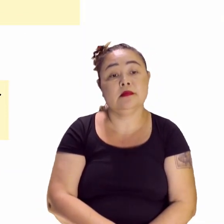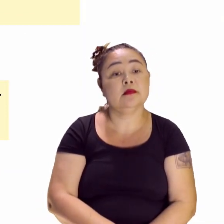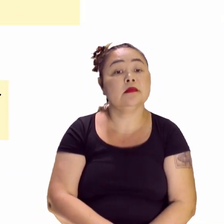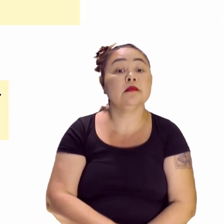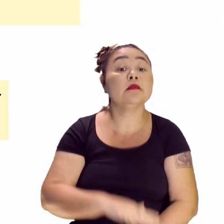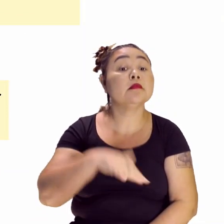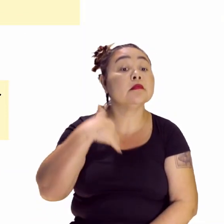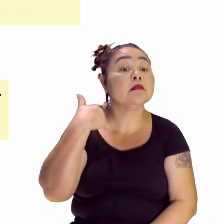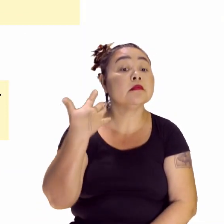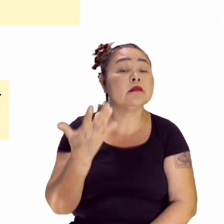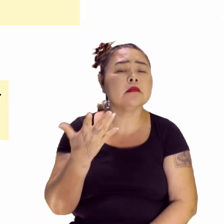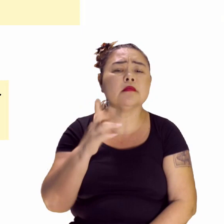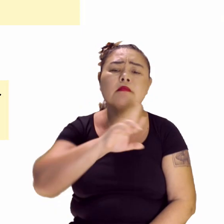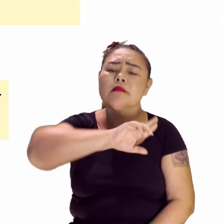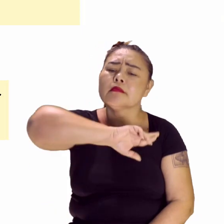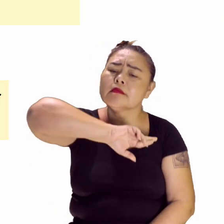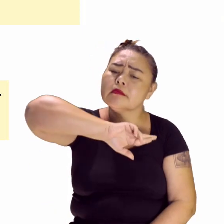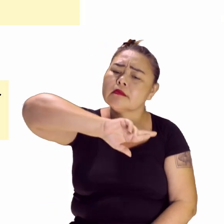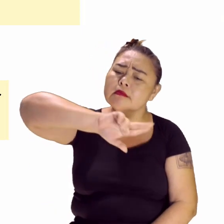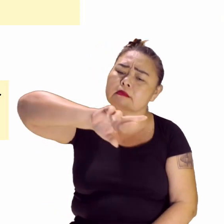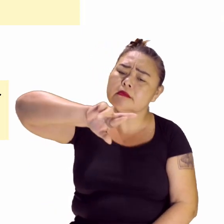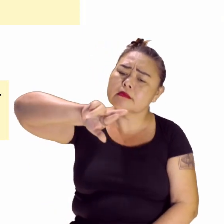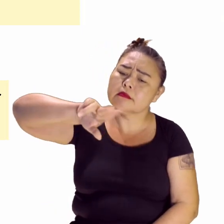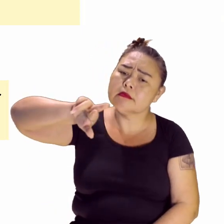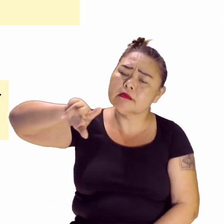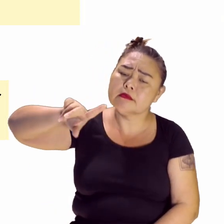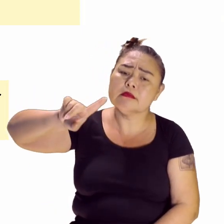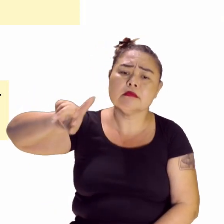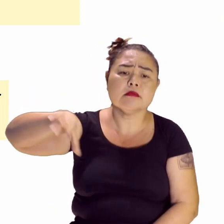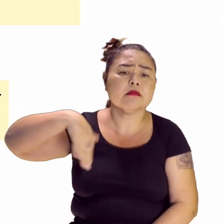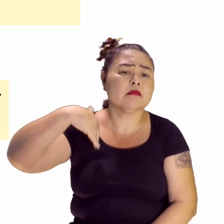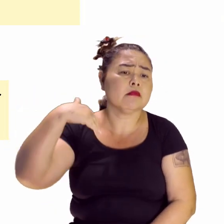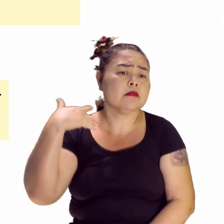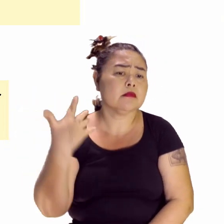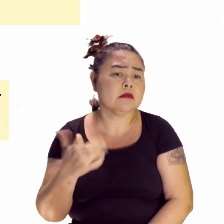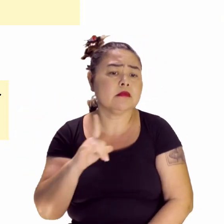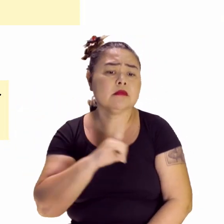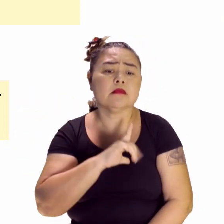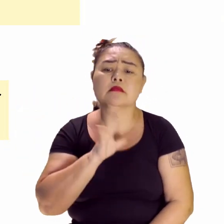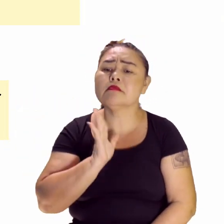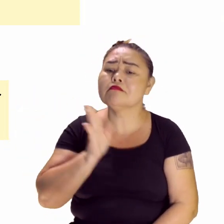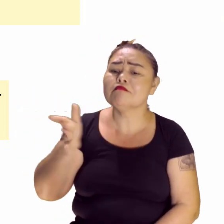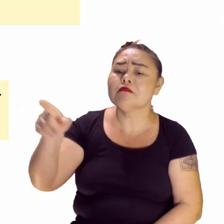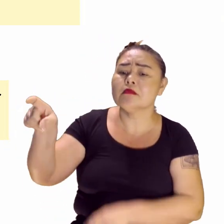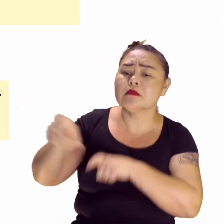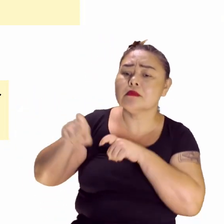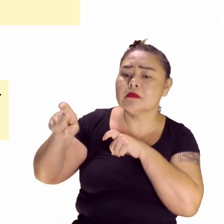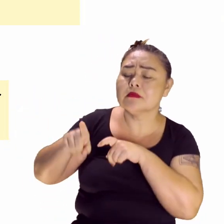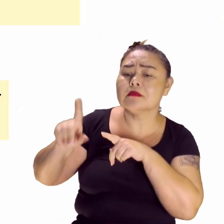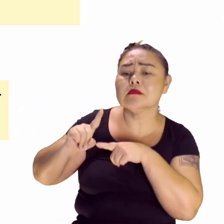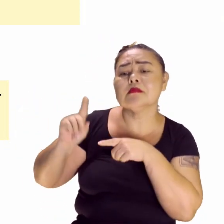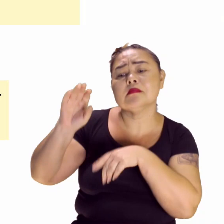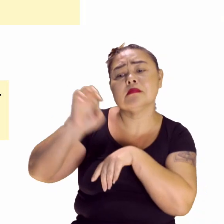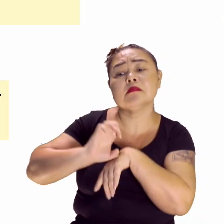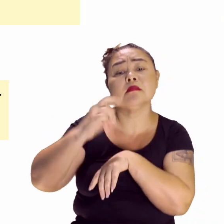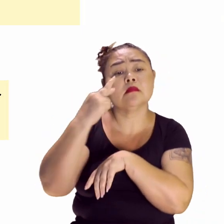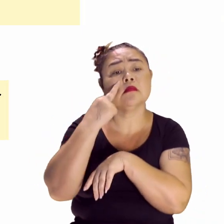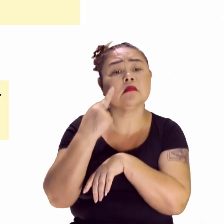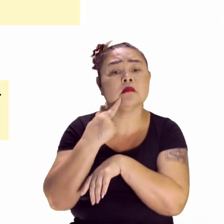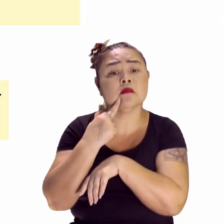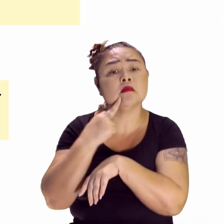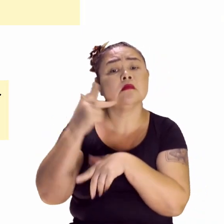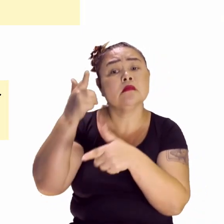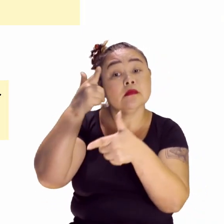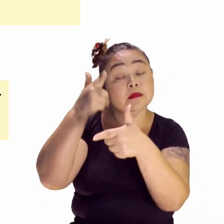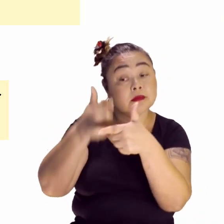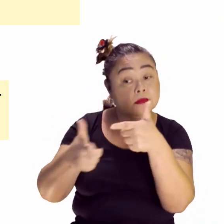só que aí nós temos vários nós críticos ainda em relação à questão agrícola em Rondônia é isso Um